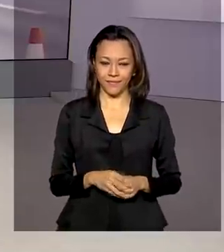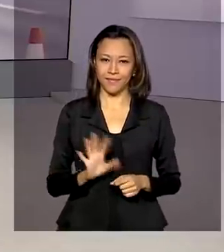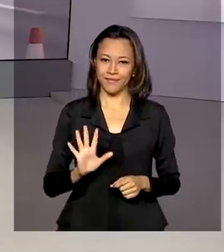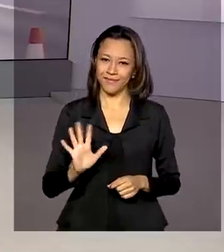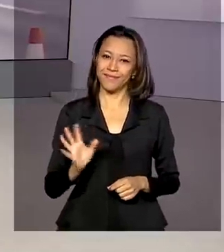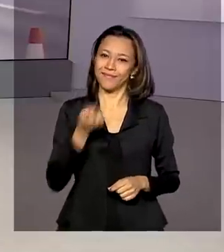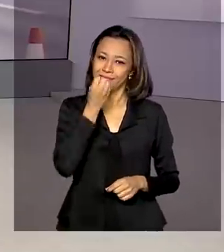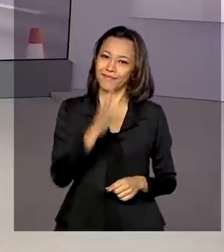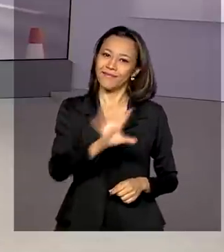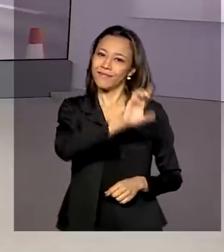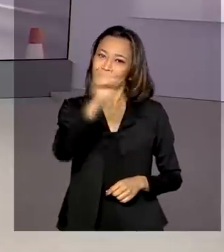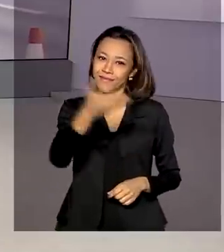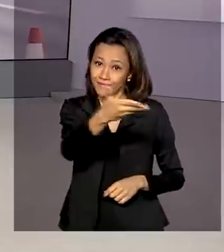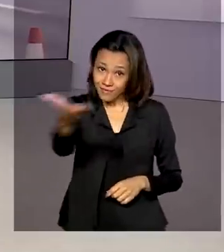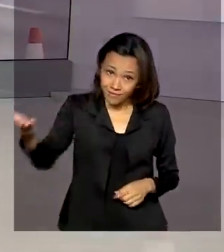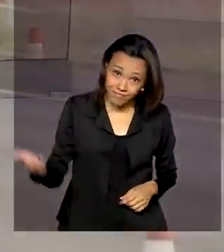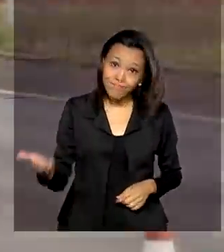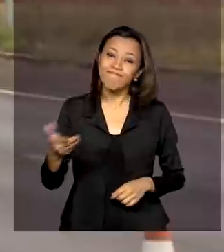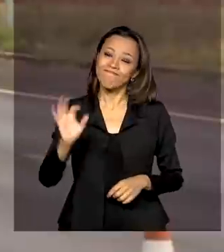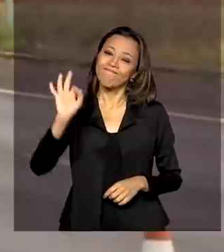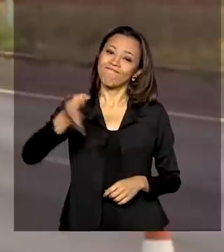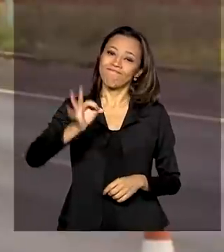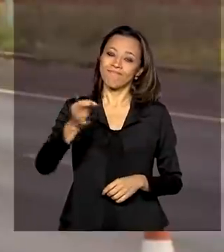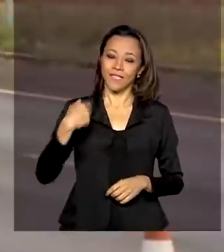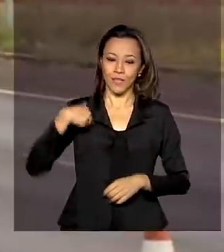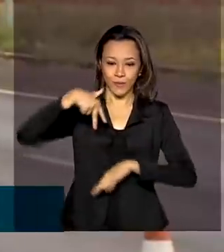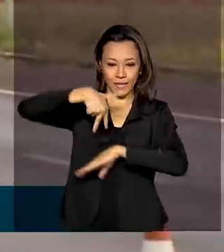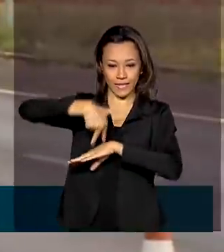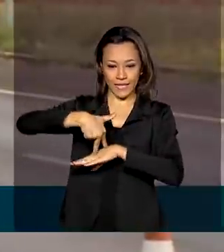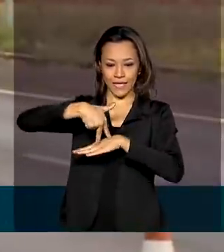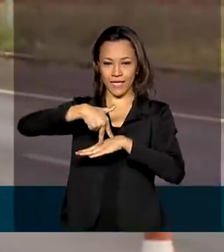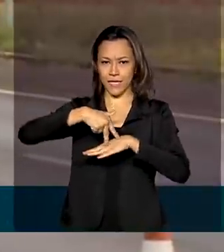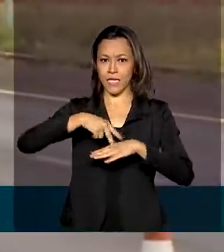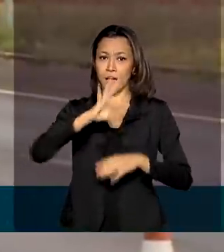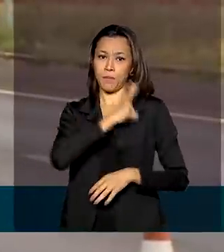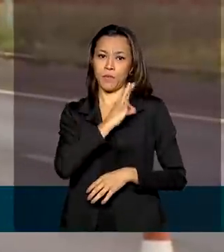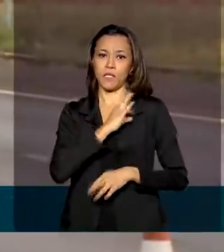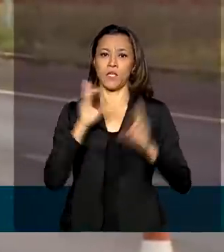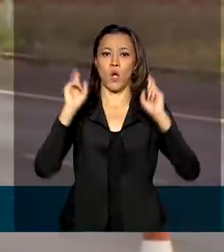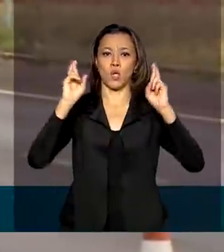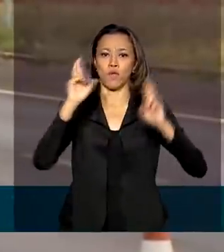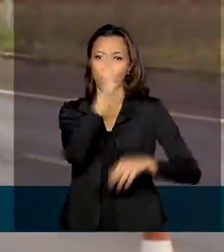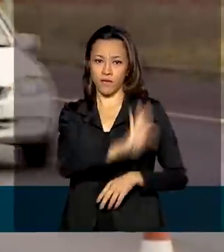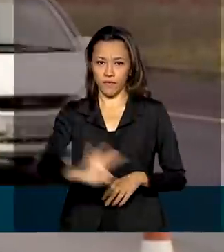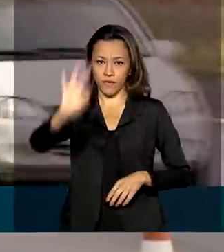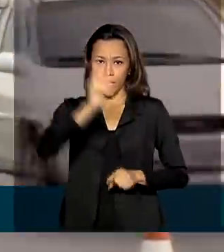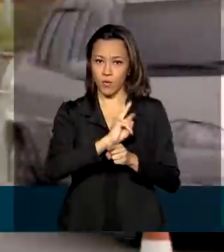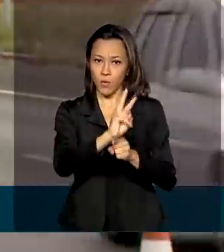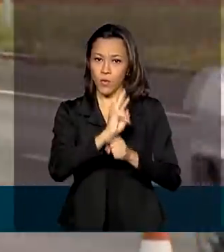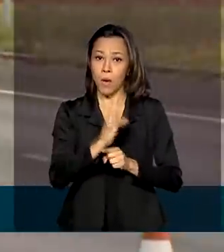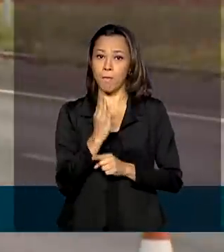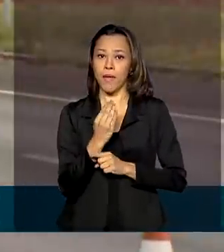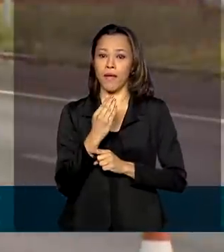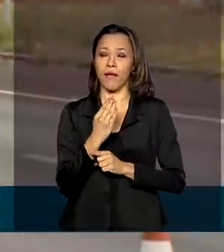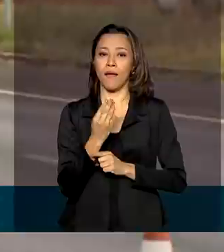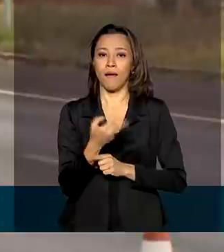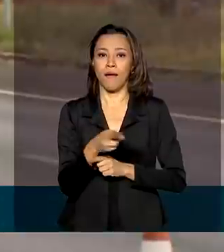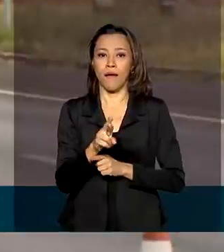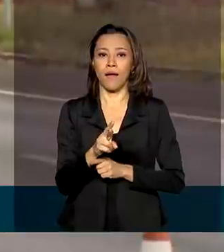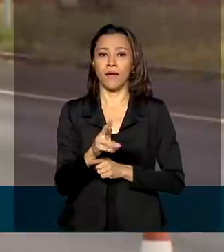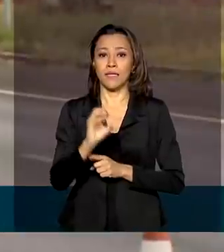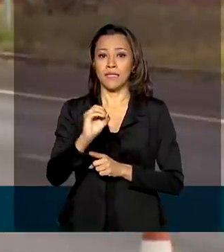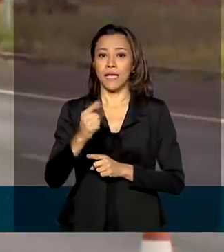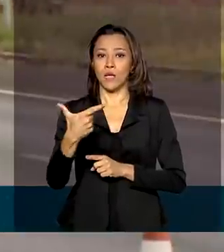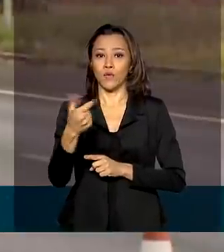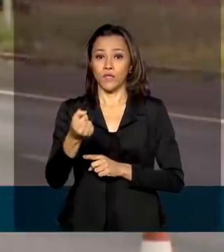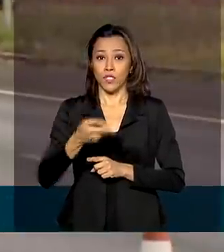Oi, Renata. Bom dia para você, bom dia a todos. É isso mesmo, eu estou aqui no posto de fiscalização da Polícia Rodoviária Federal na BR-020, que é a rodovia que dá acesso a várias cidades